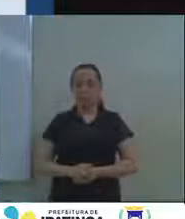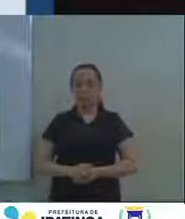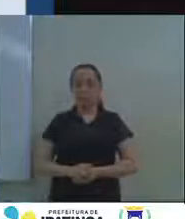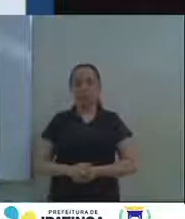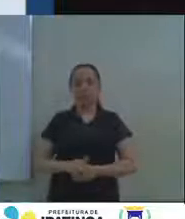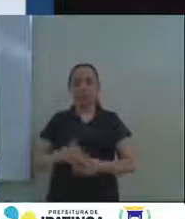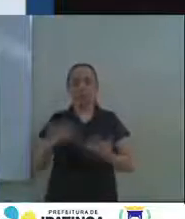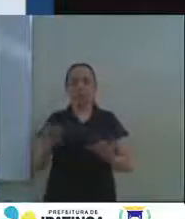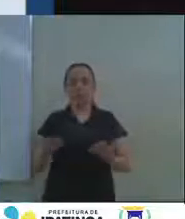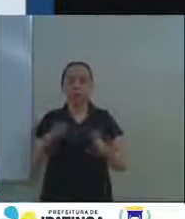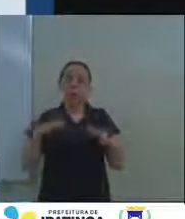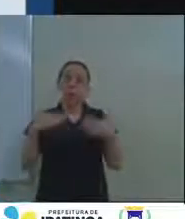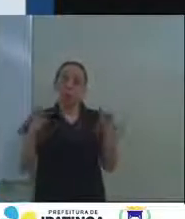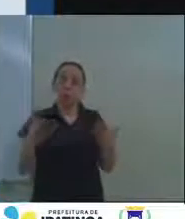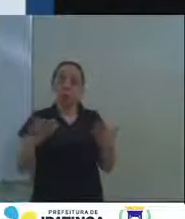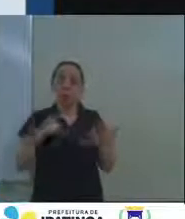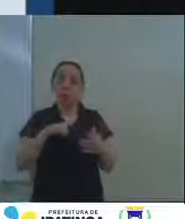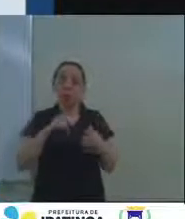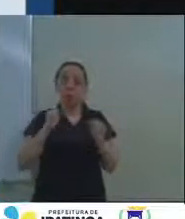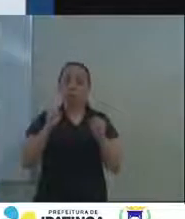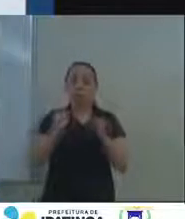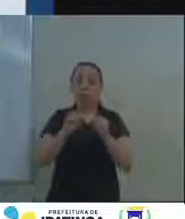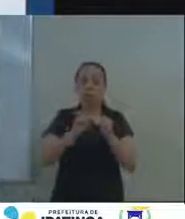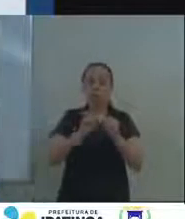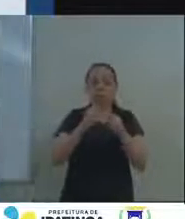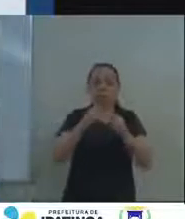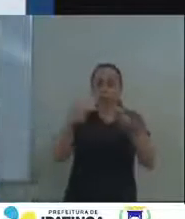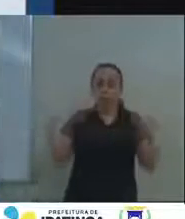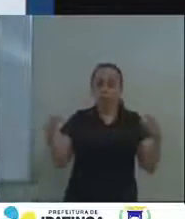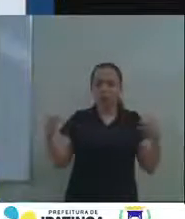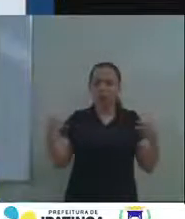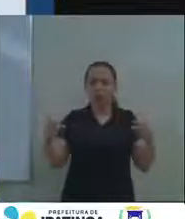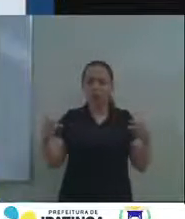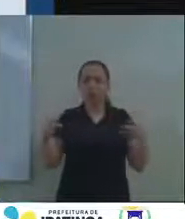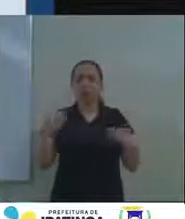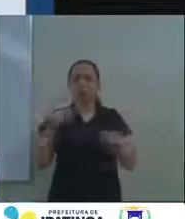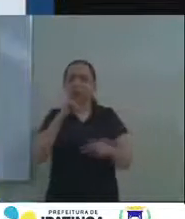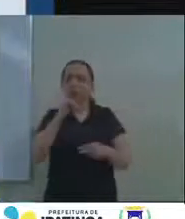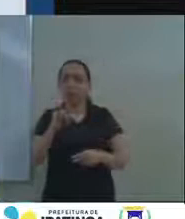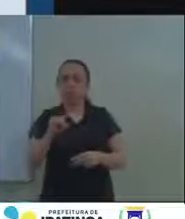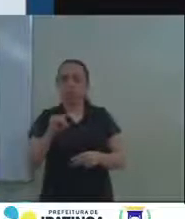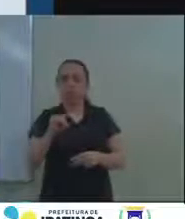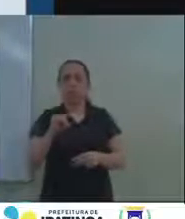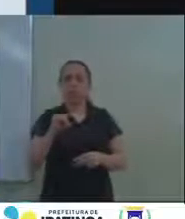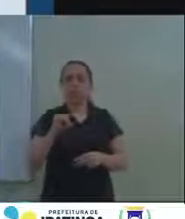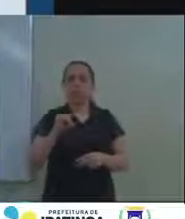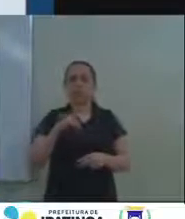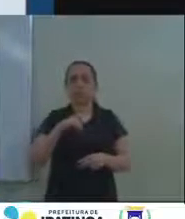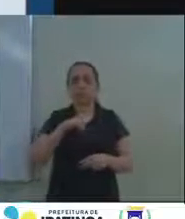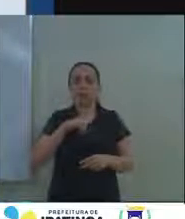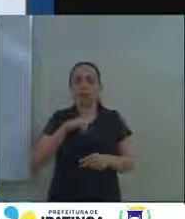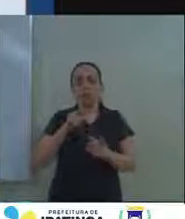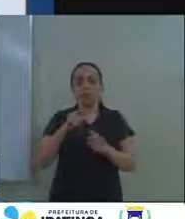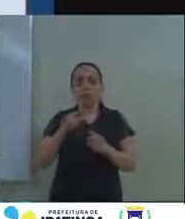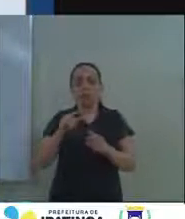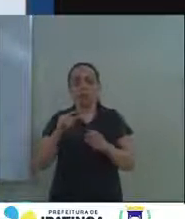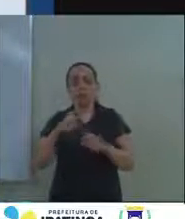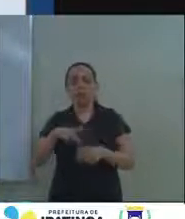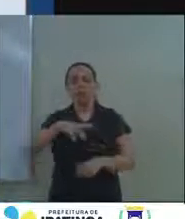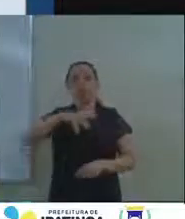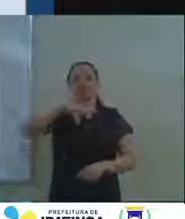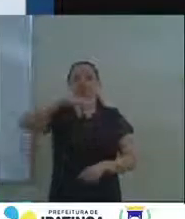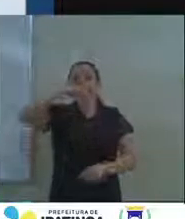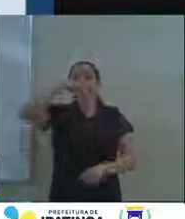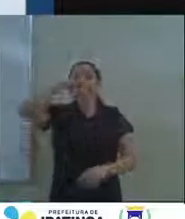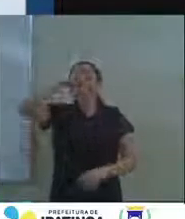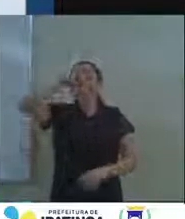Ou então, vou associar o som do S, que é um som que eu não utilizo voz, com o som do Z. Então, inspirei.